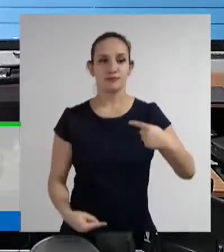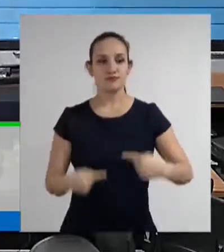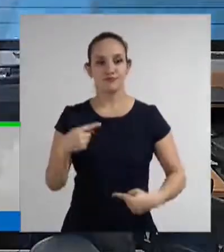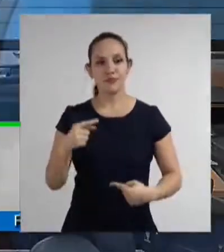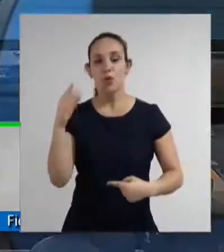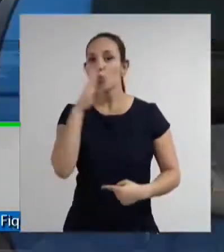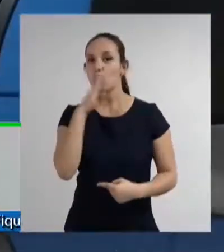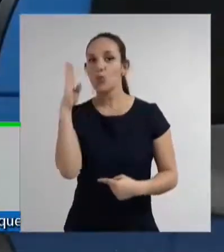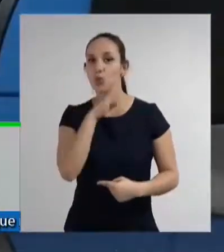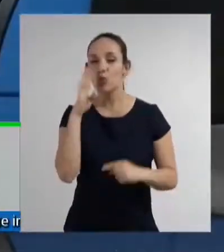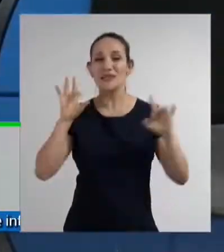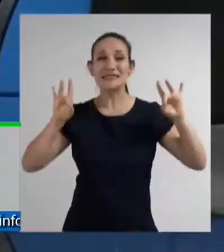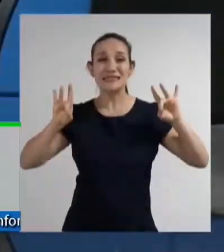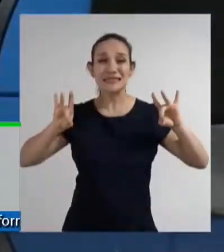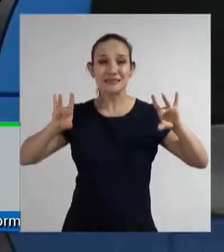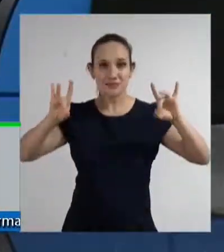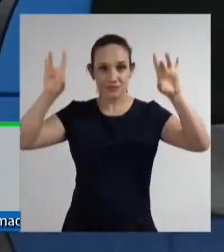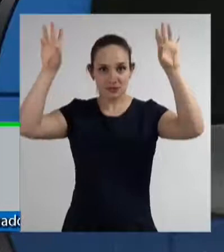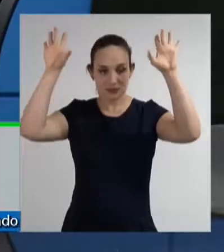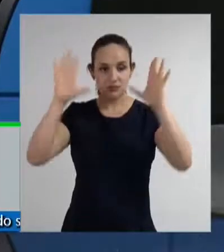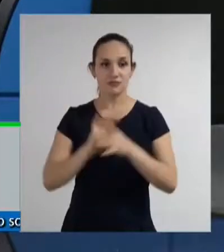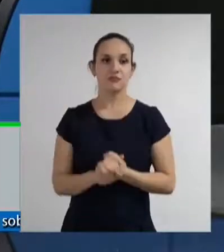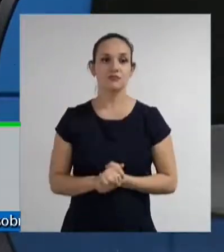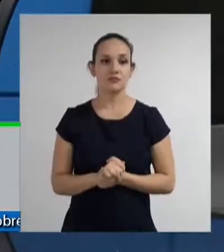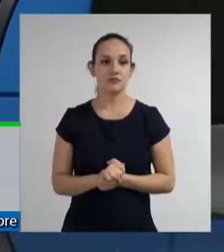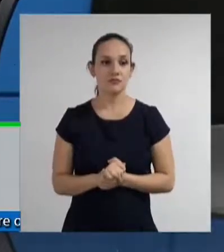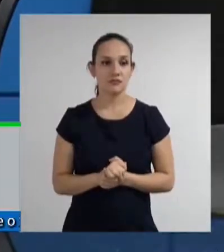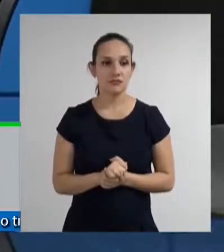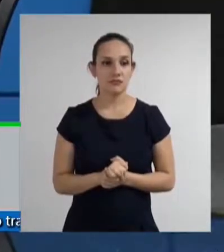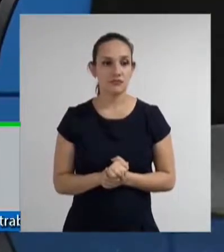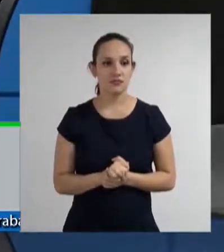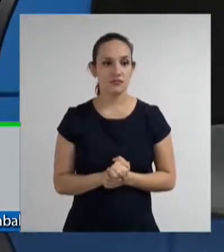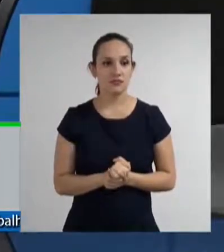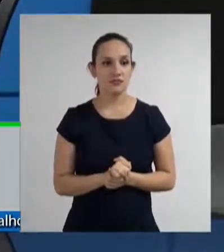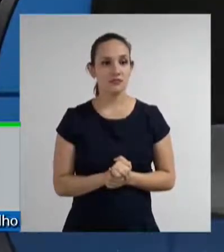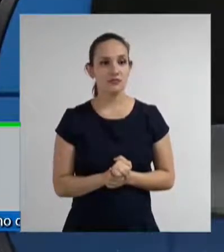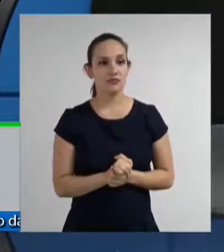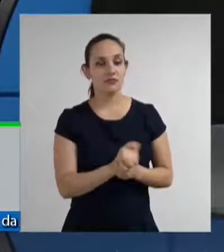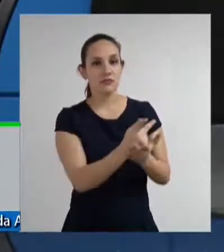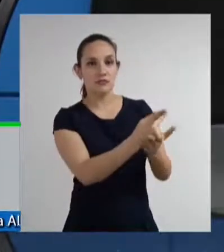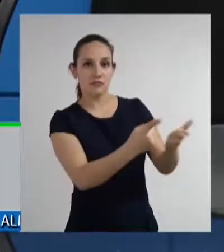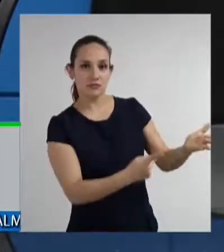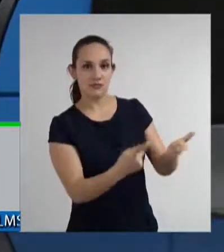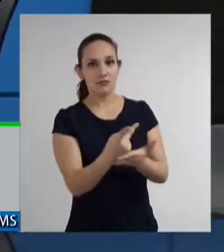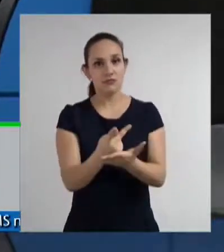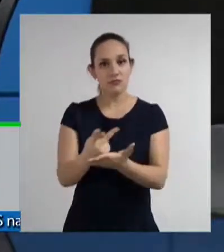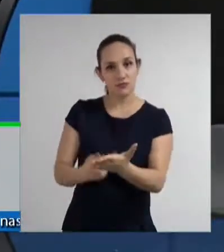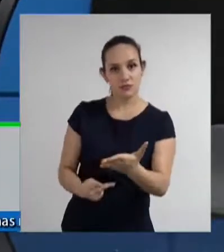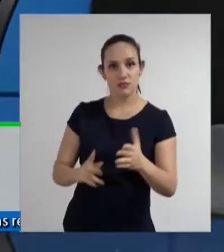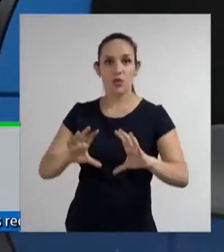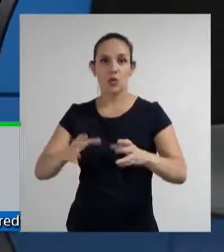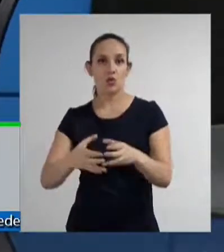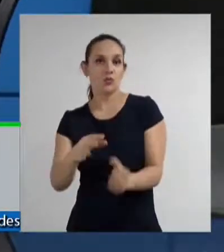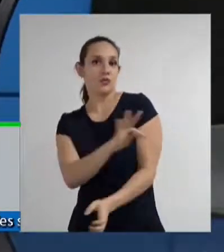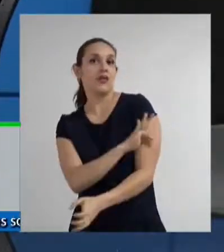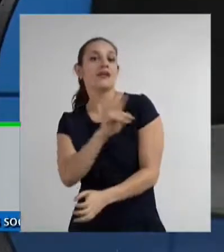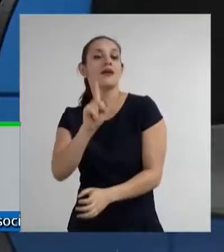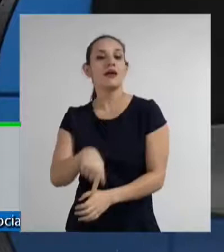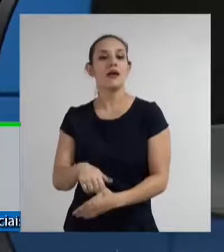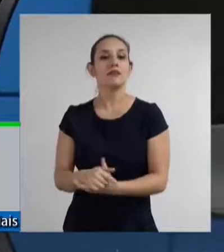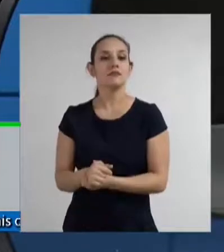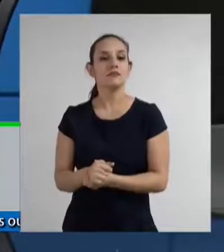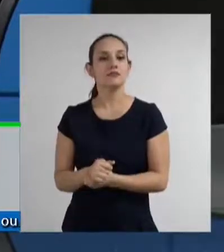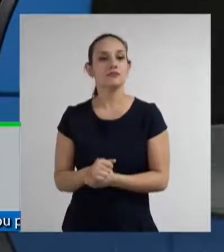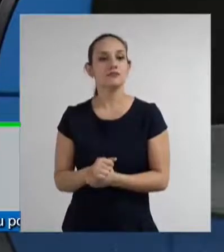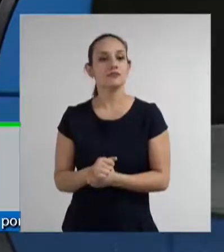em regime de urgência urgentíssima, portanto, os pareceres das comissões serão